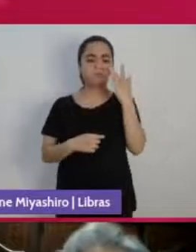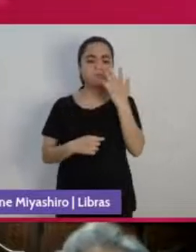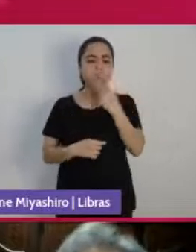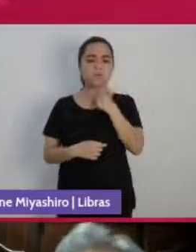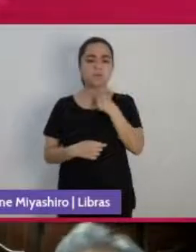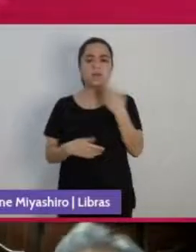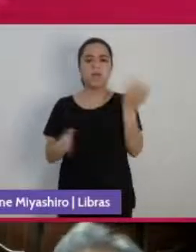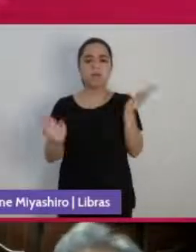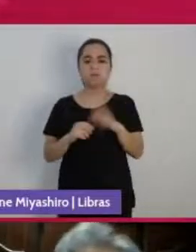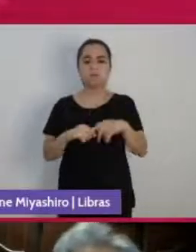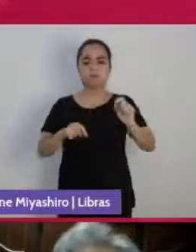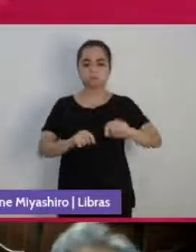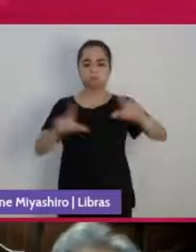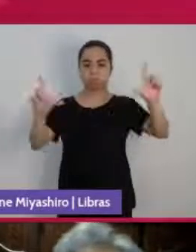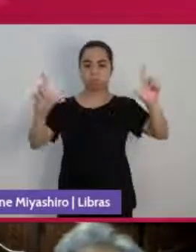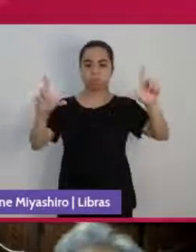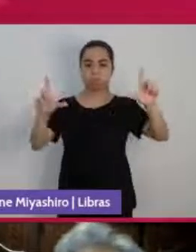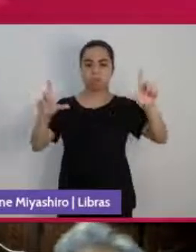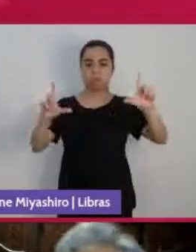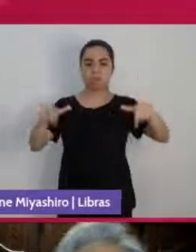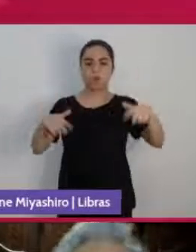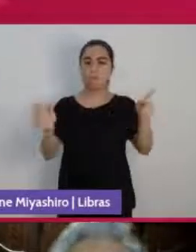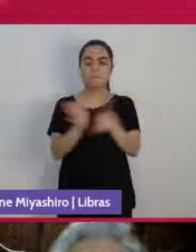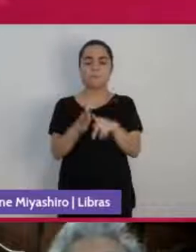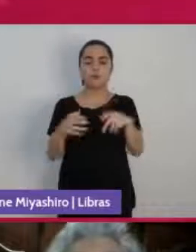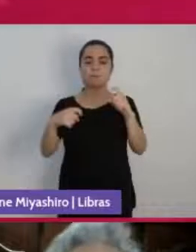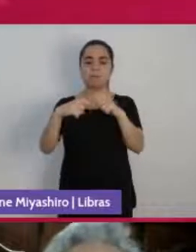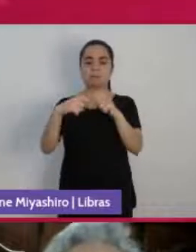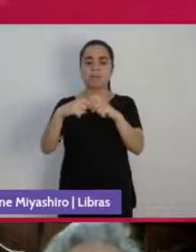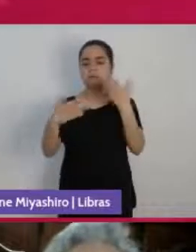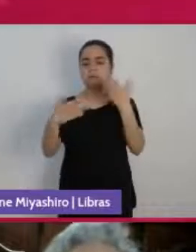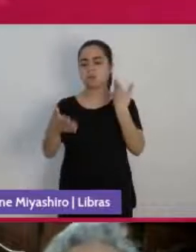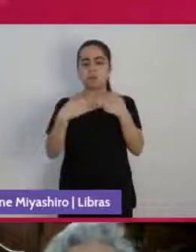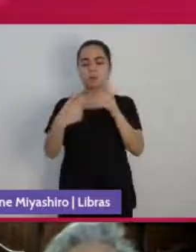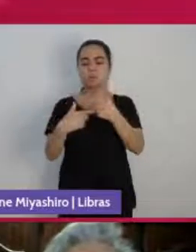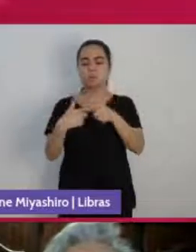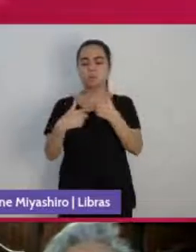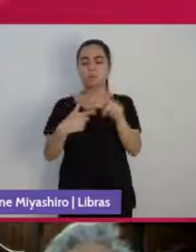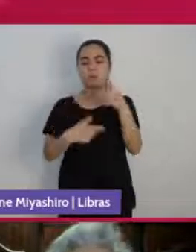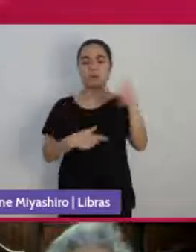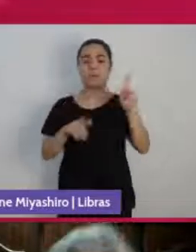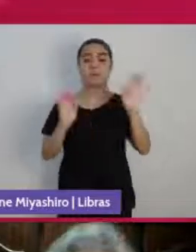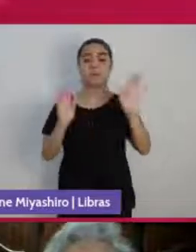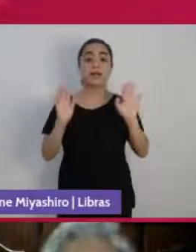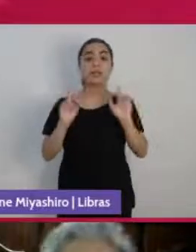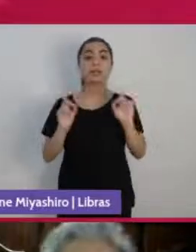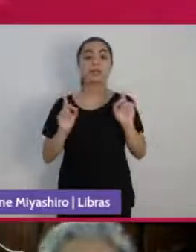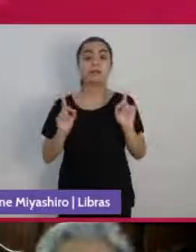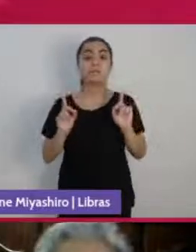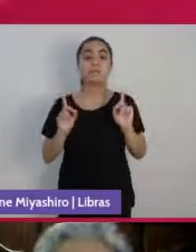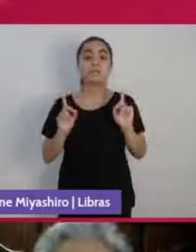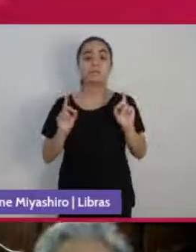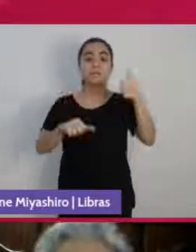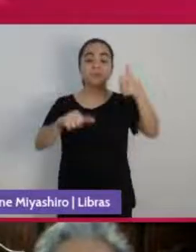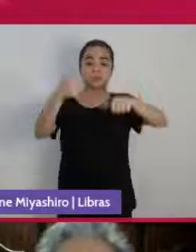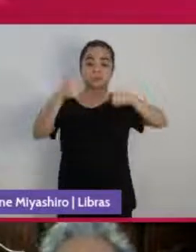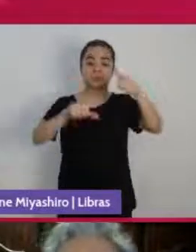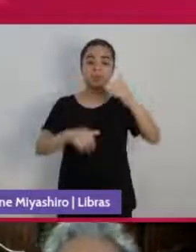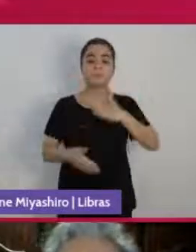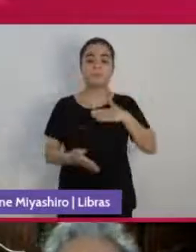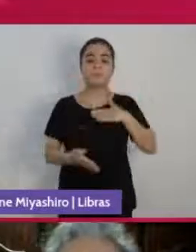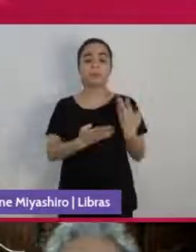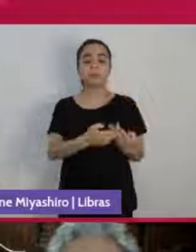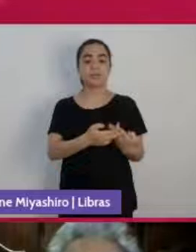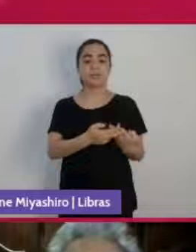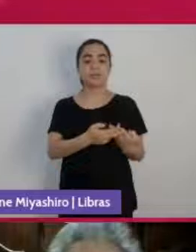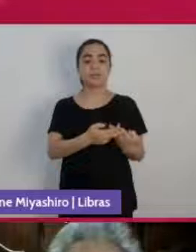laudo é responsabilidade do médico, ele que se vire. Não, o exame é minha responsabilidade. Ele vai